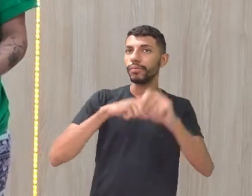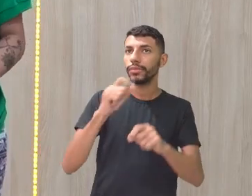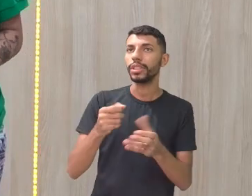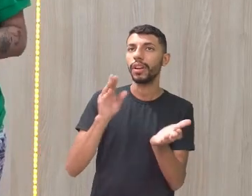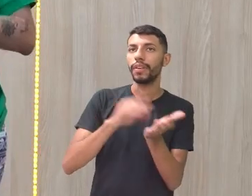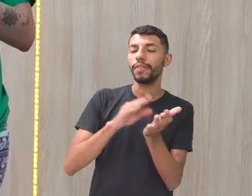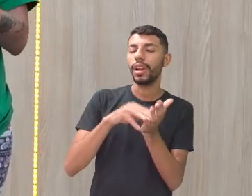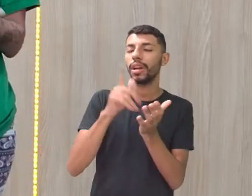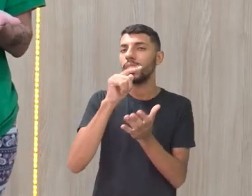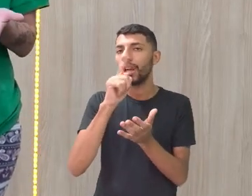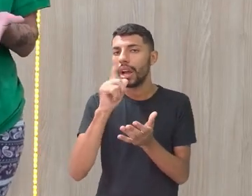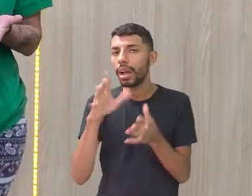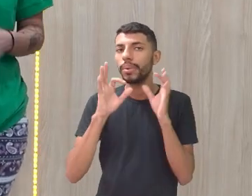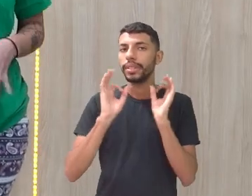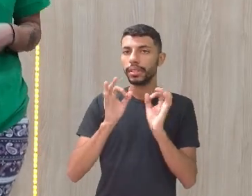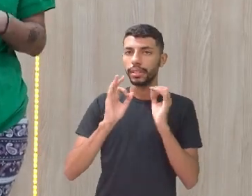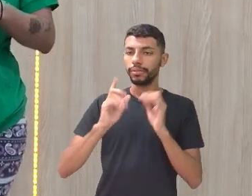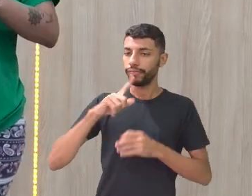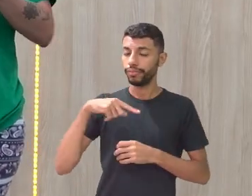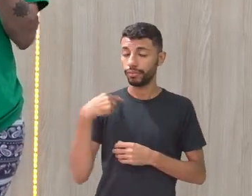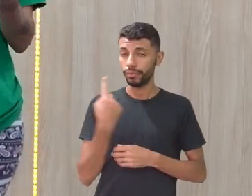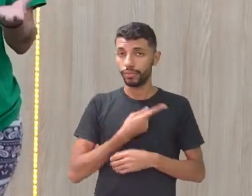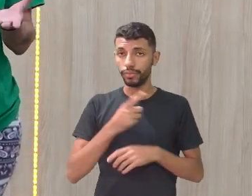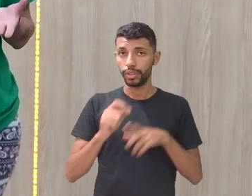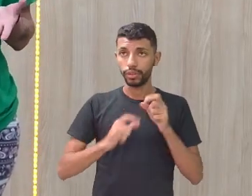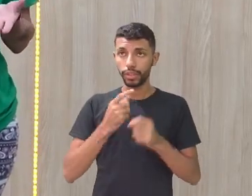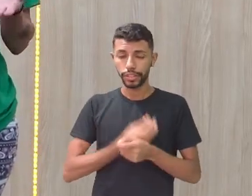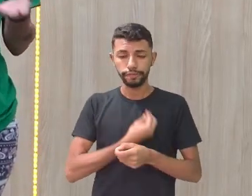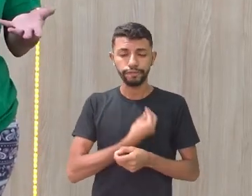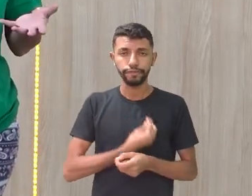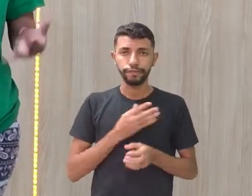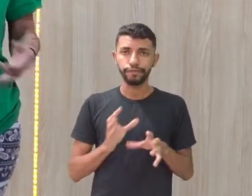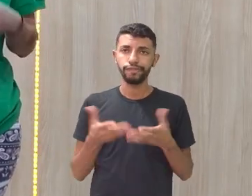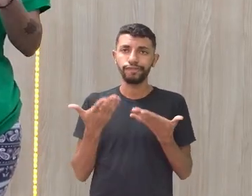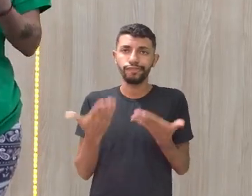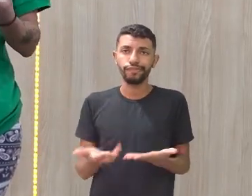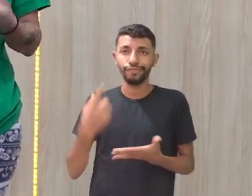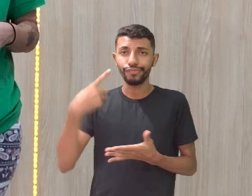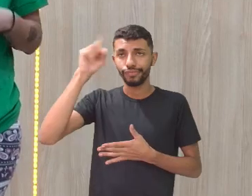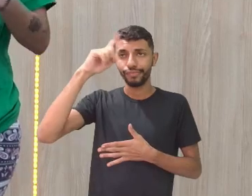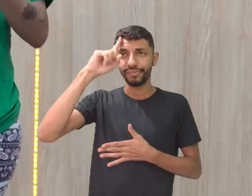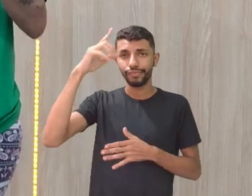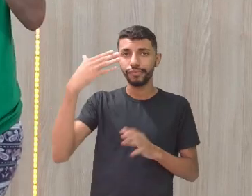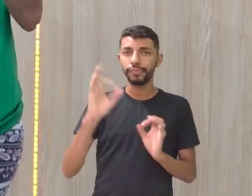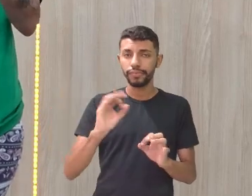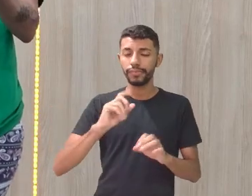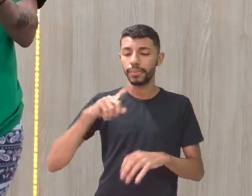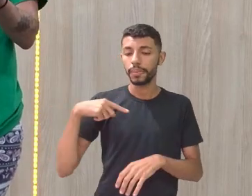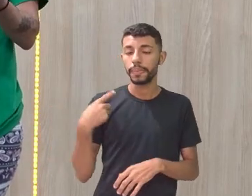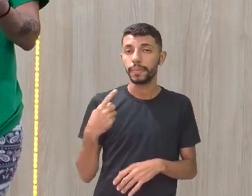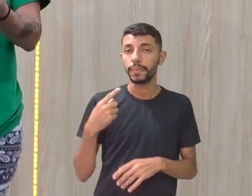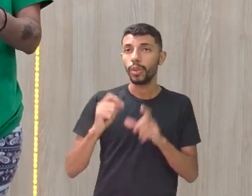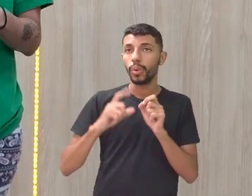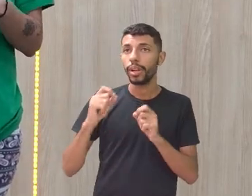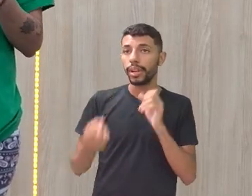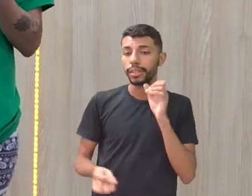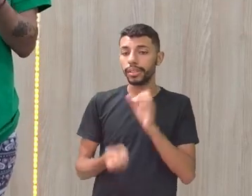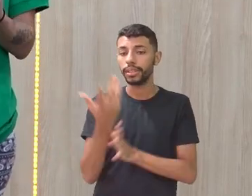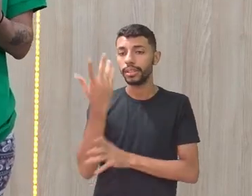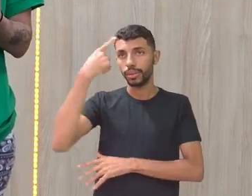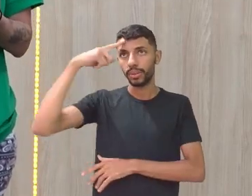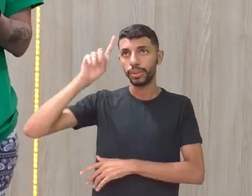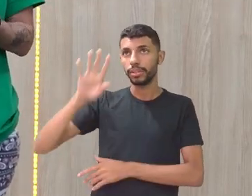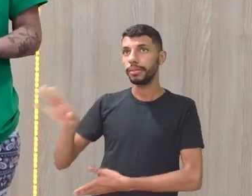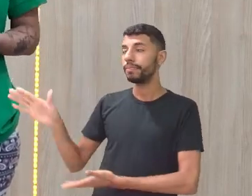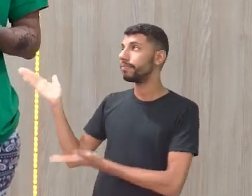escassez da água, da falta d'água, que a gente convive com isso diariamente, foi que se estabeleceu essa